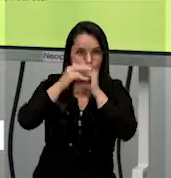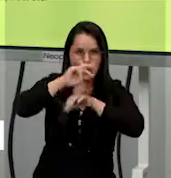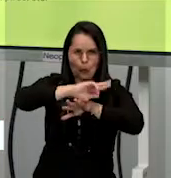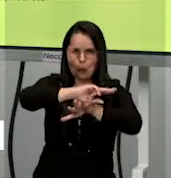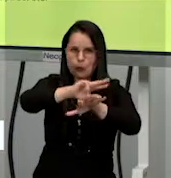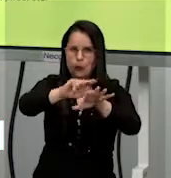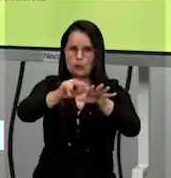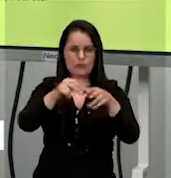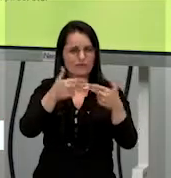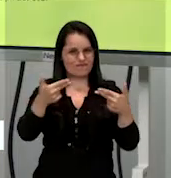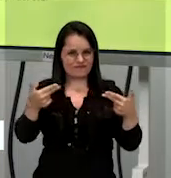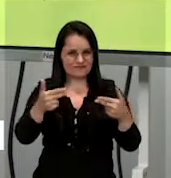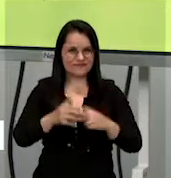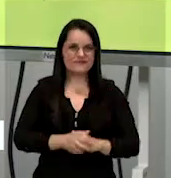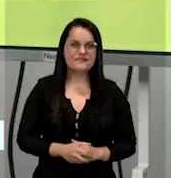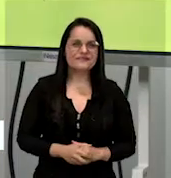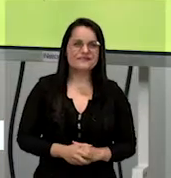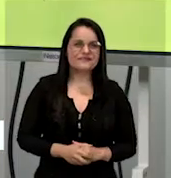região sudeste.